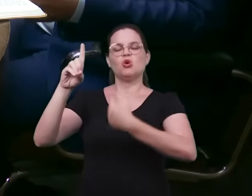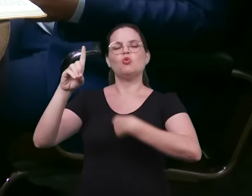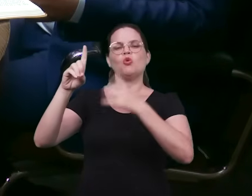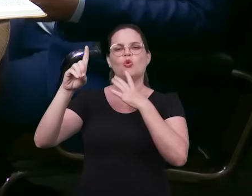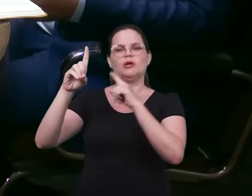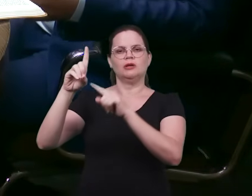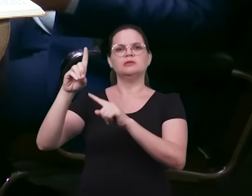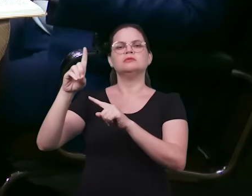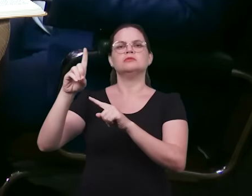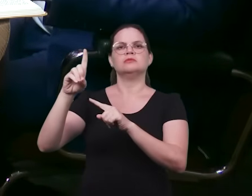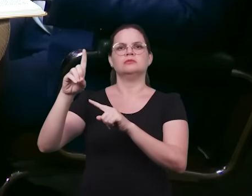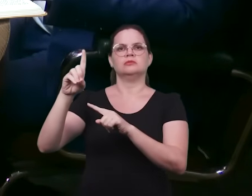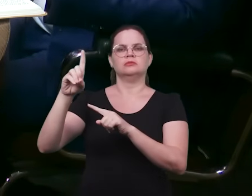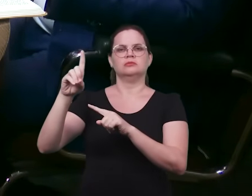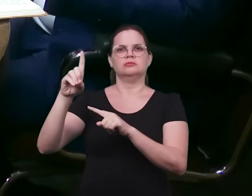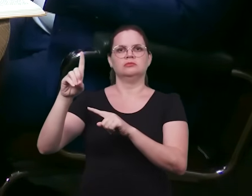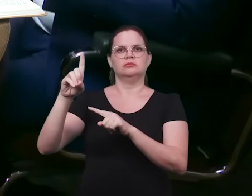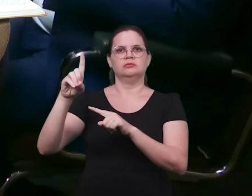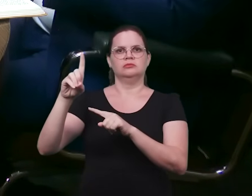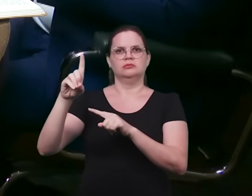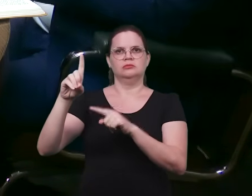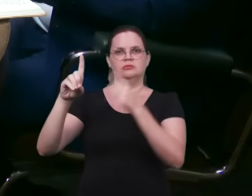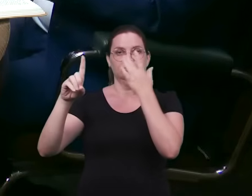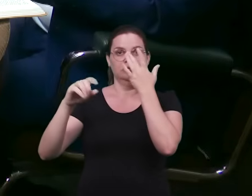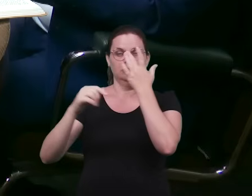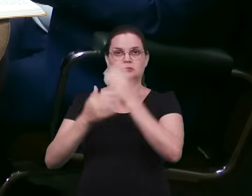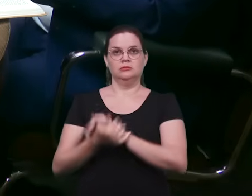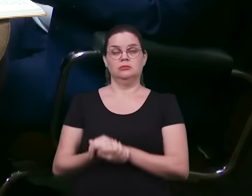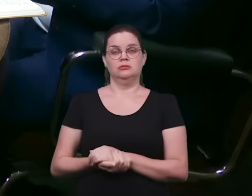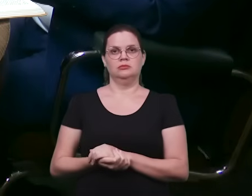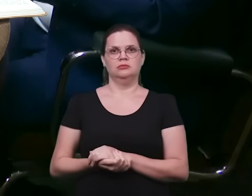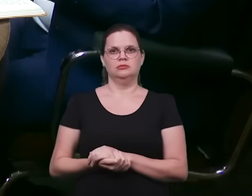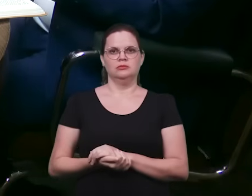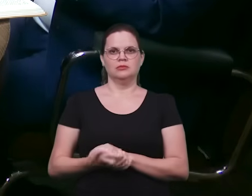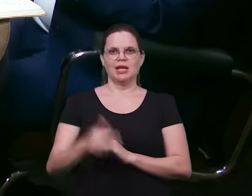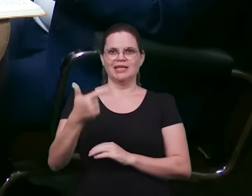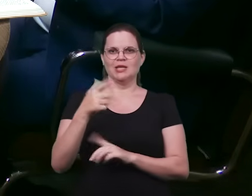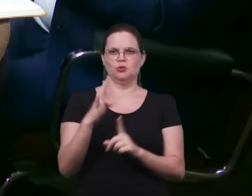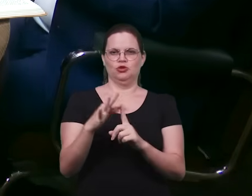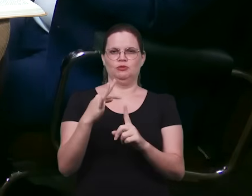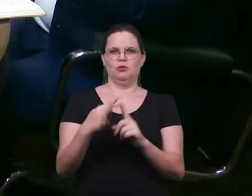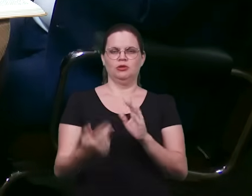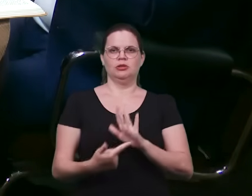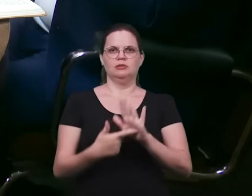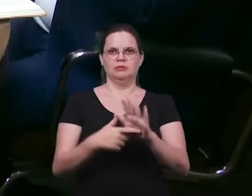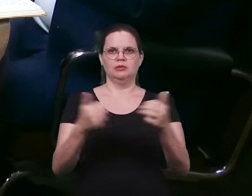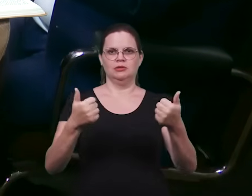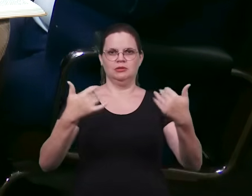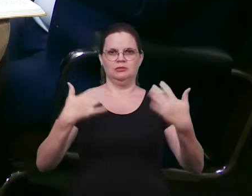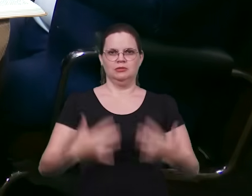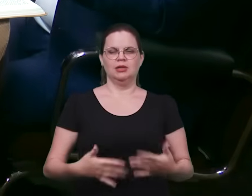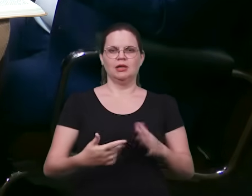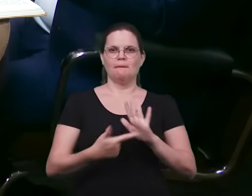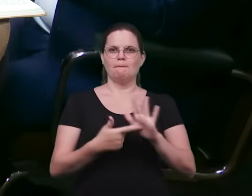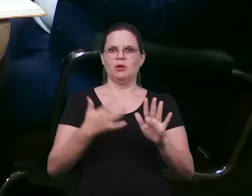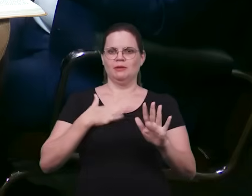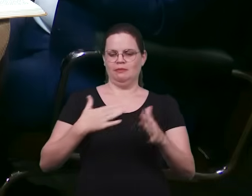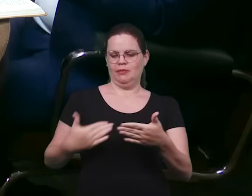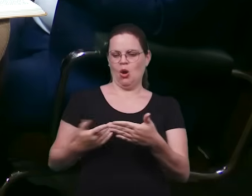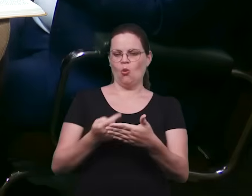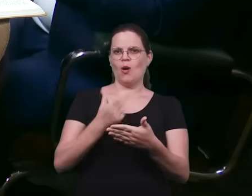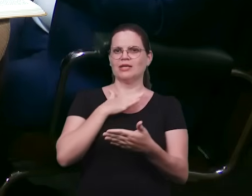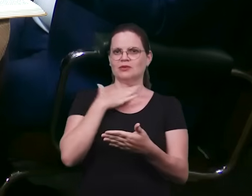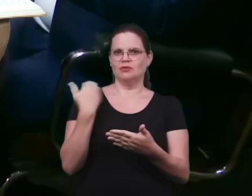crido. E ele diz assim, lá na segunda carta ao Timóteo, quando ele fala do final da carreira